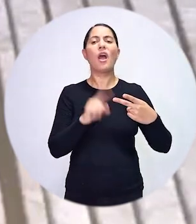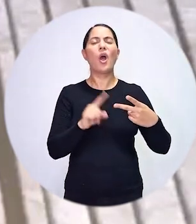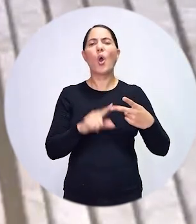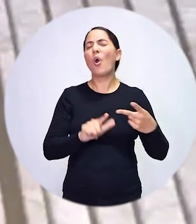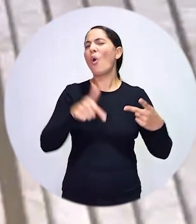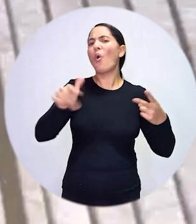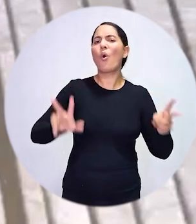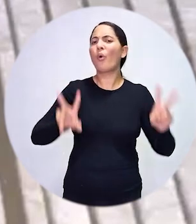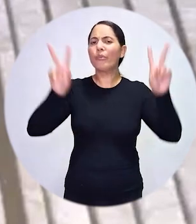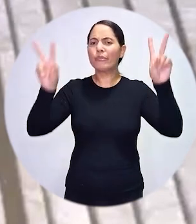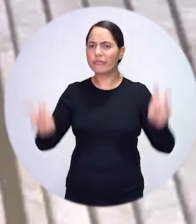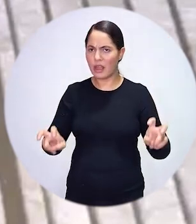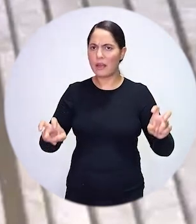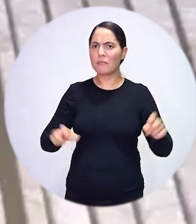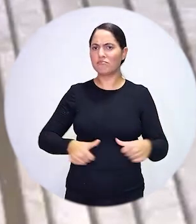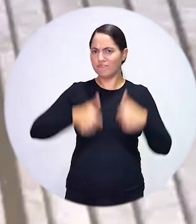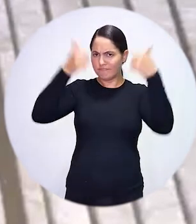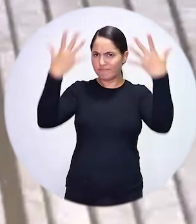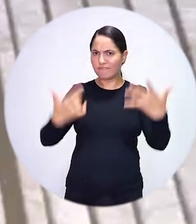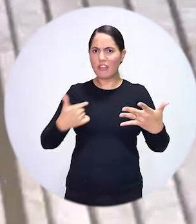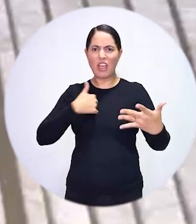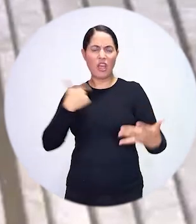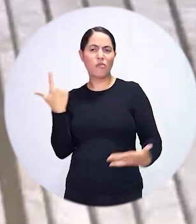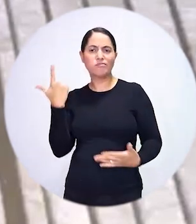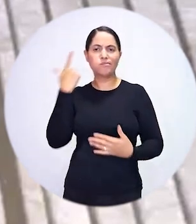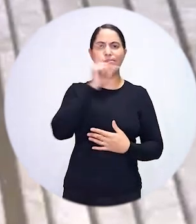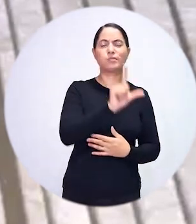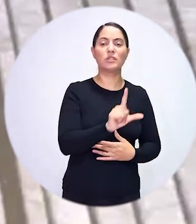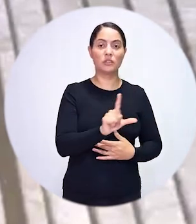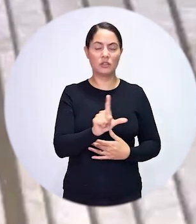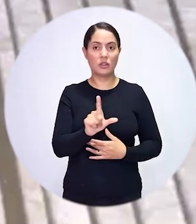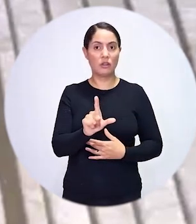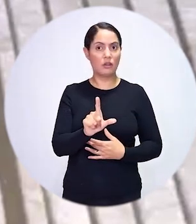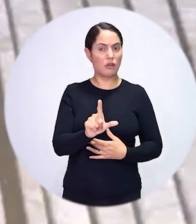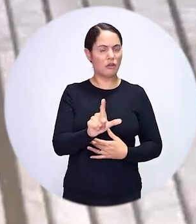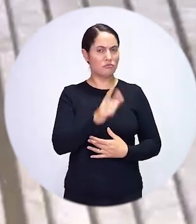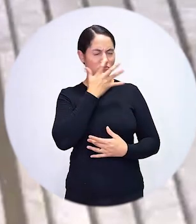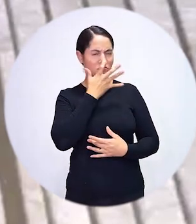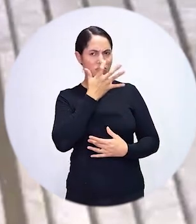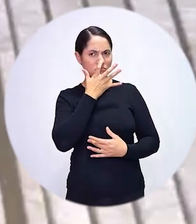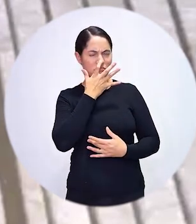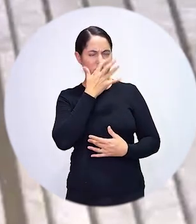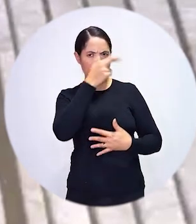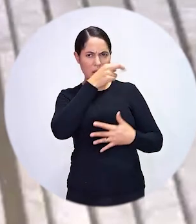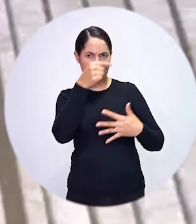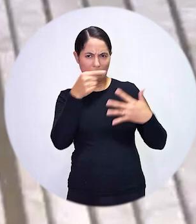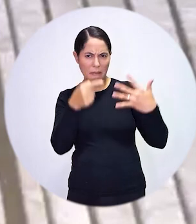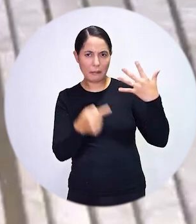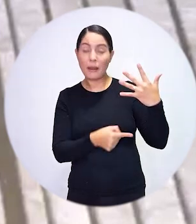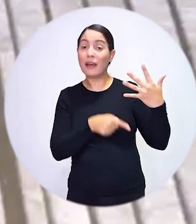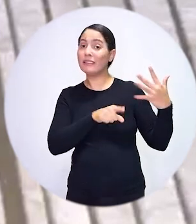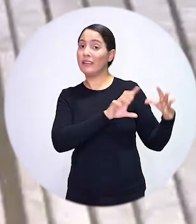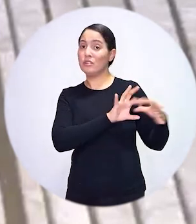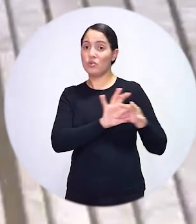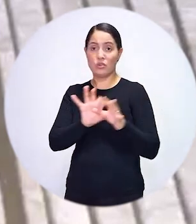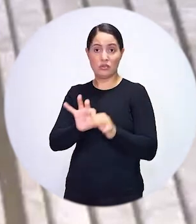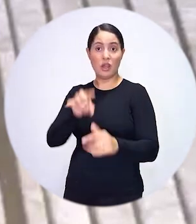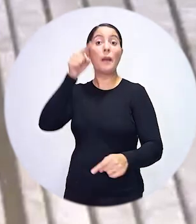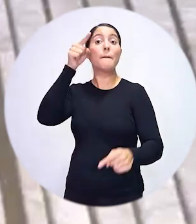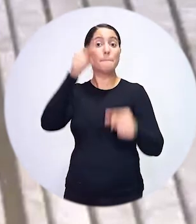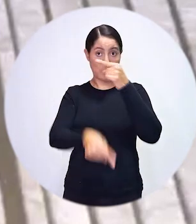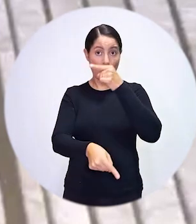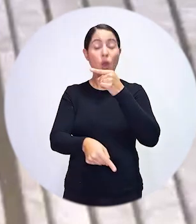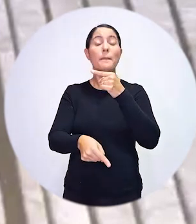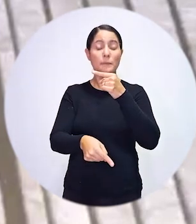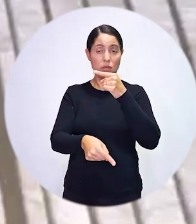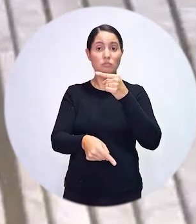tema, ganhei a tese, e discorrer a respeito desses resultados. Então,